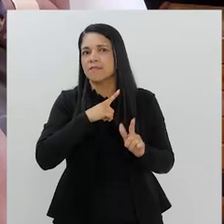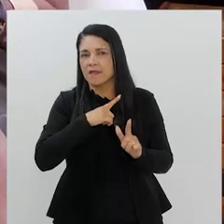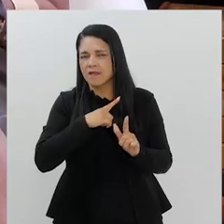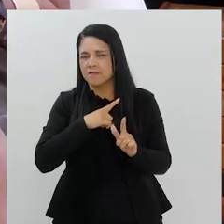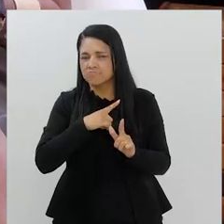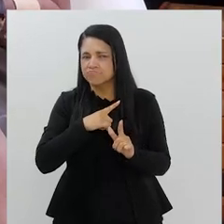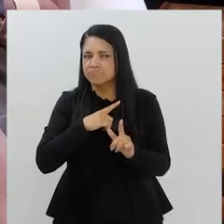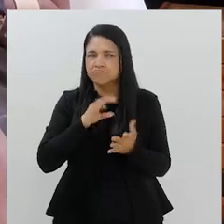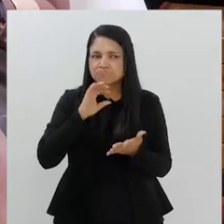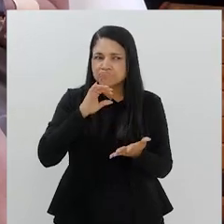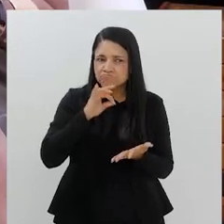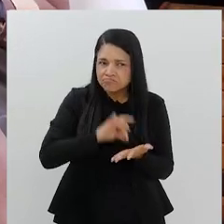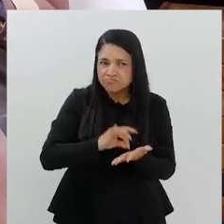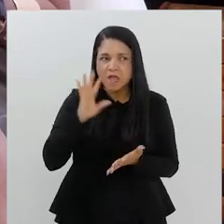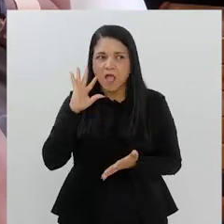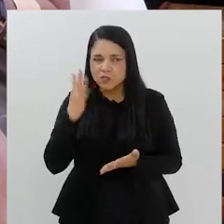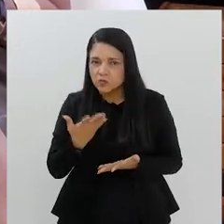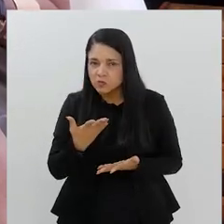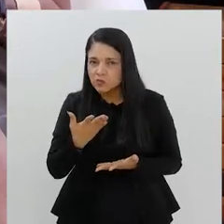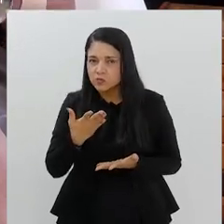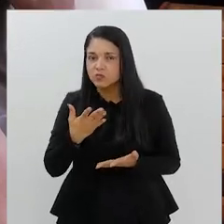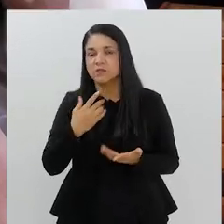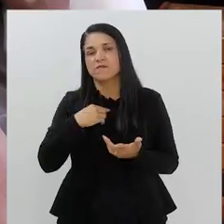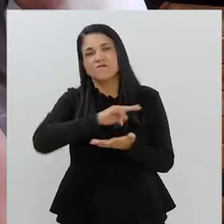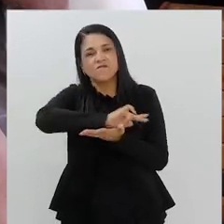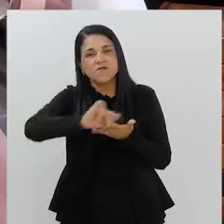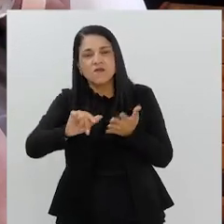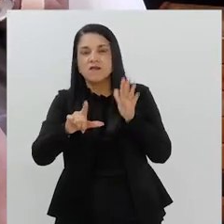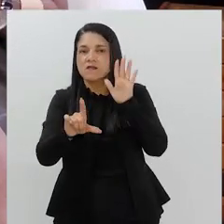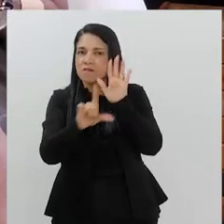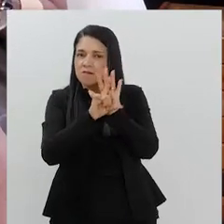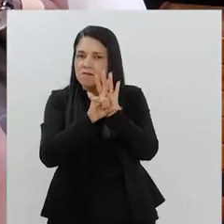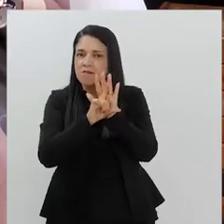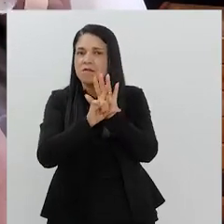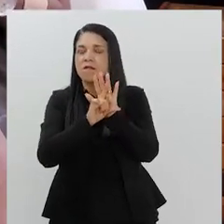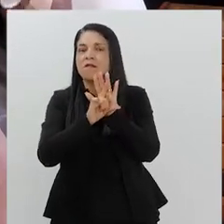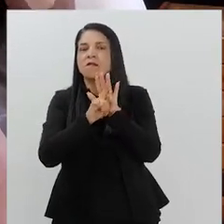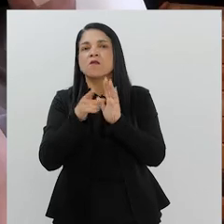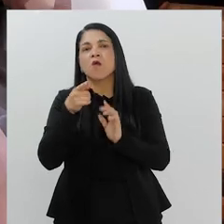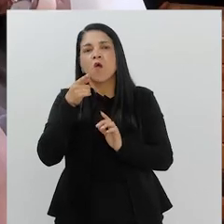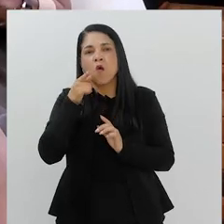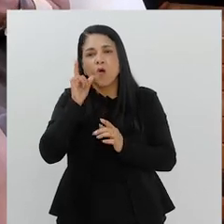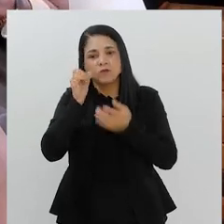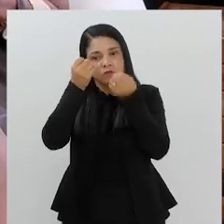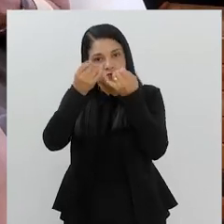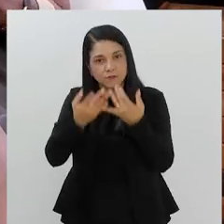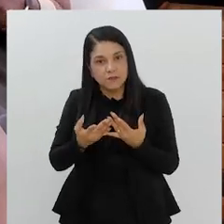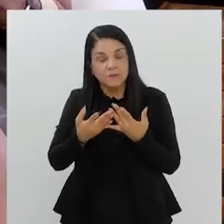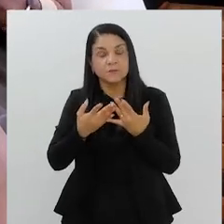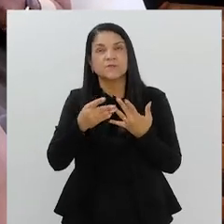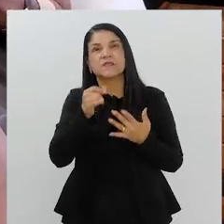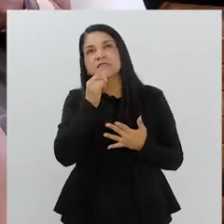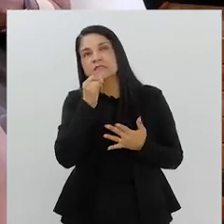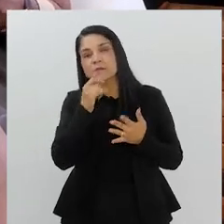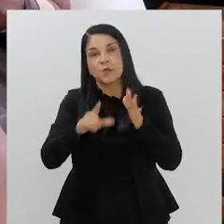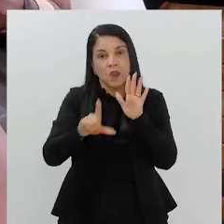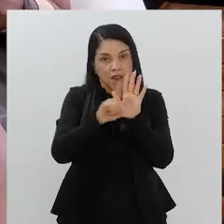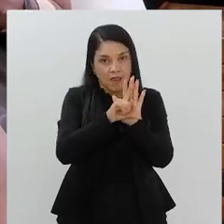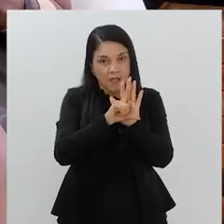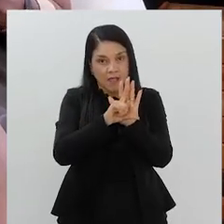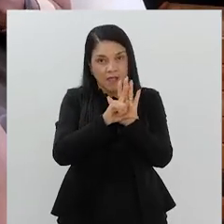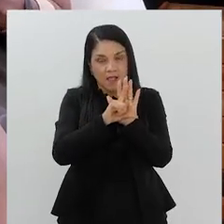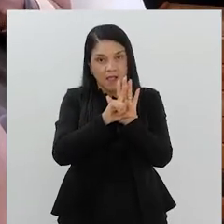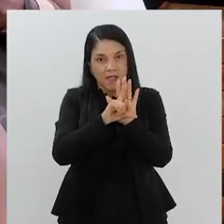criminalizar é a solução né Nós temos várias leis e foi o que eu abordei ontem a legislação